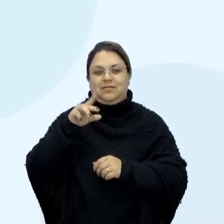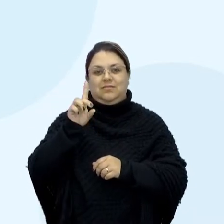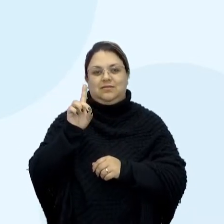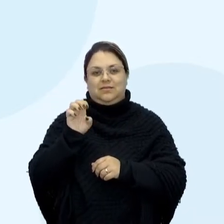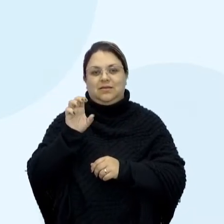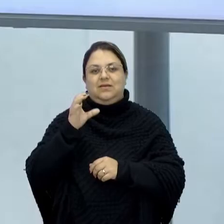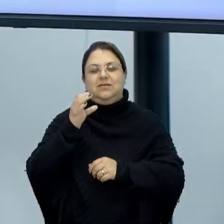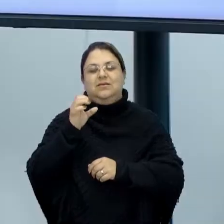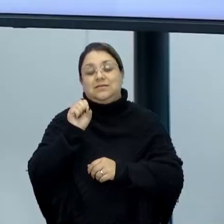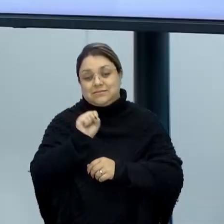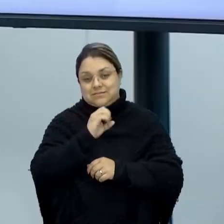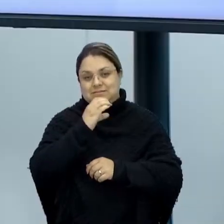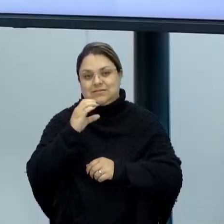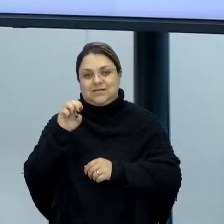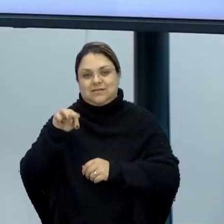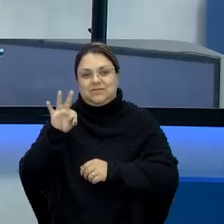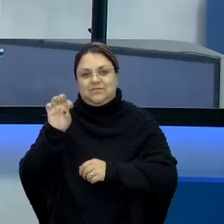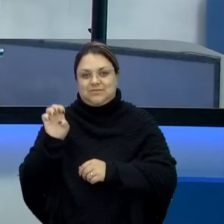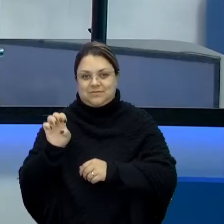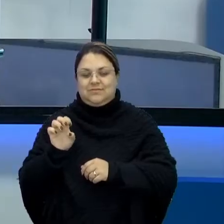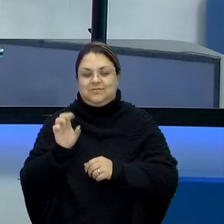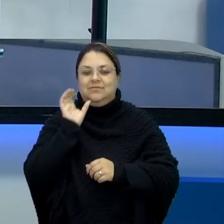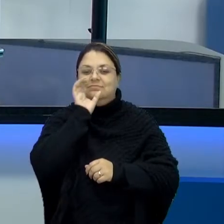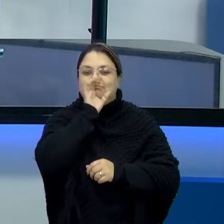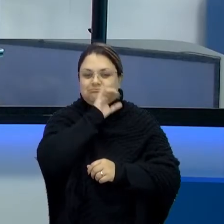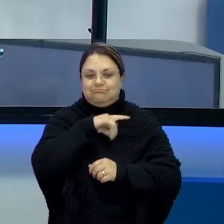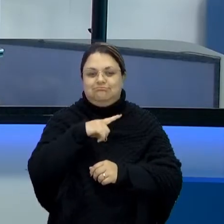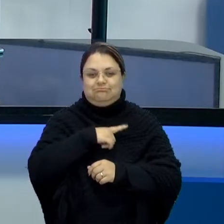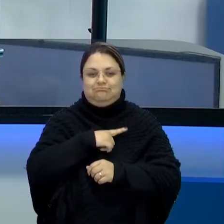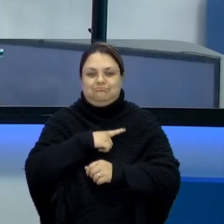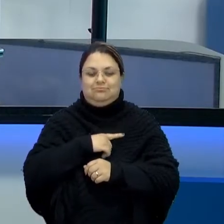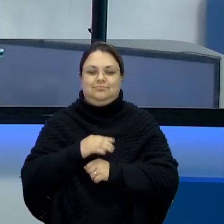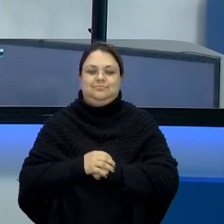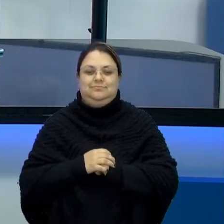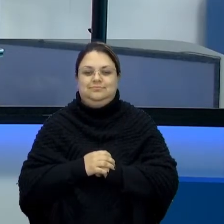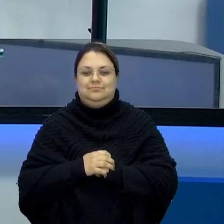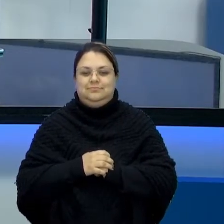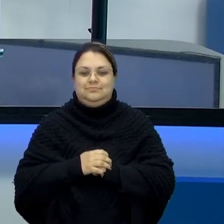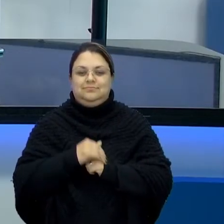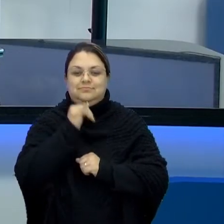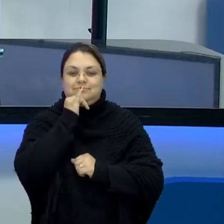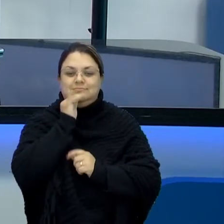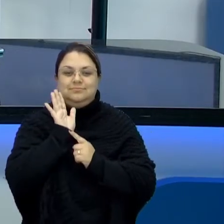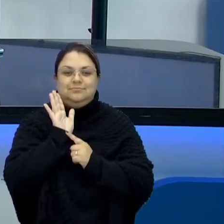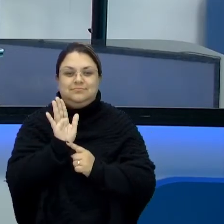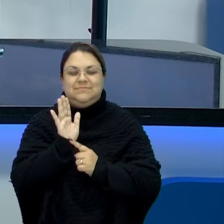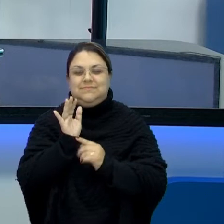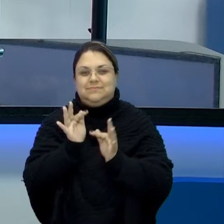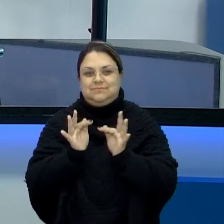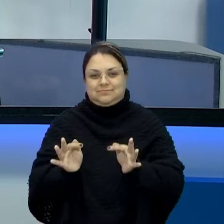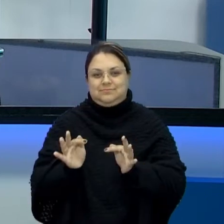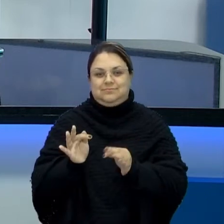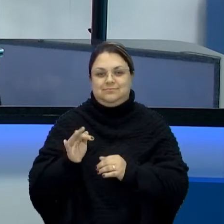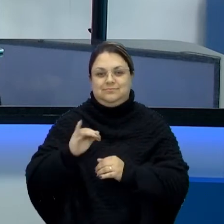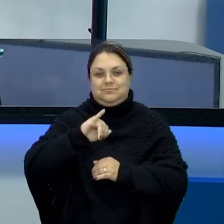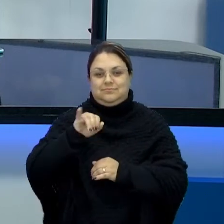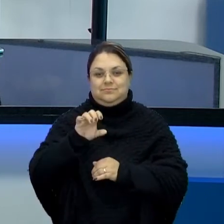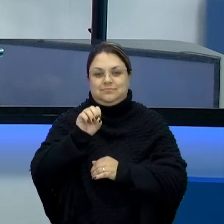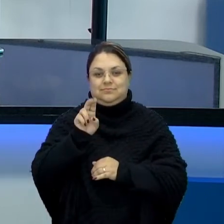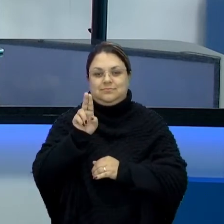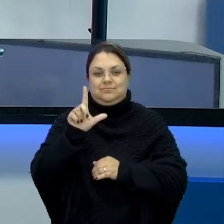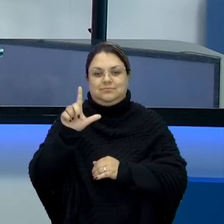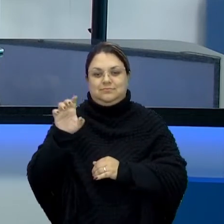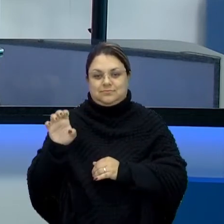aqui eu trouxe para vocês esse experimento simples aqui, que a gente mostra o que acontece com o efeito Joule, ó, que é o